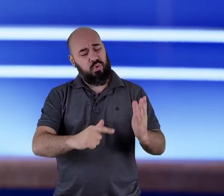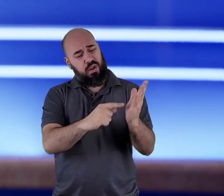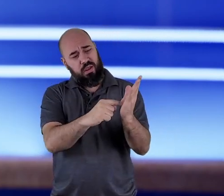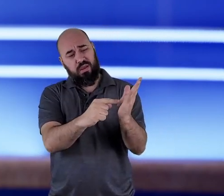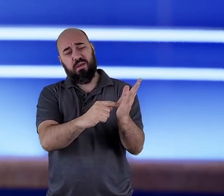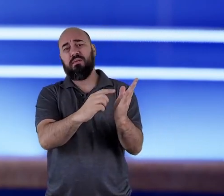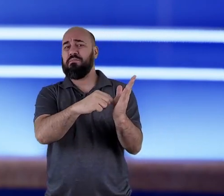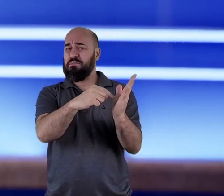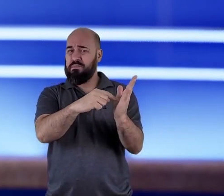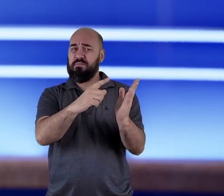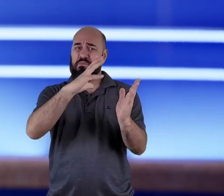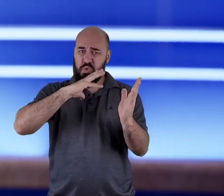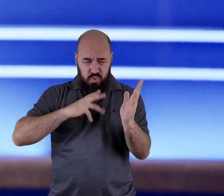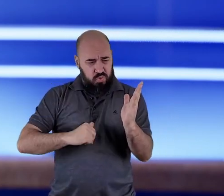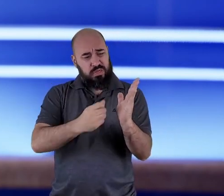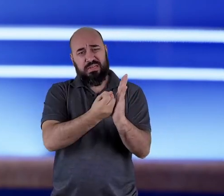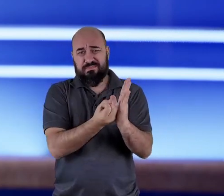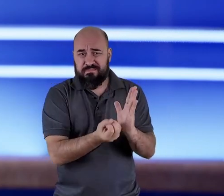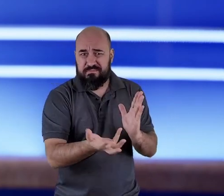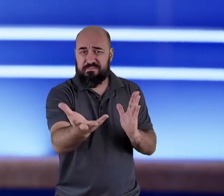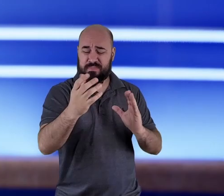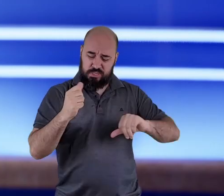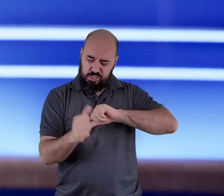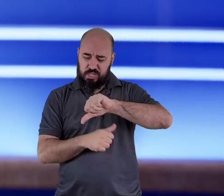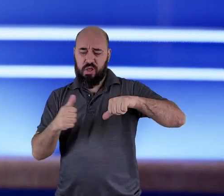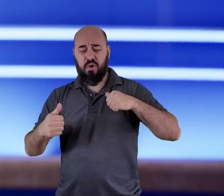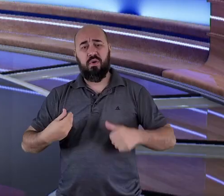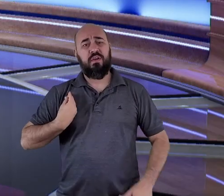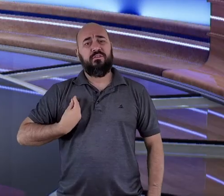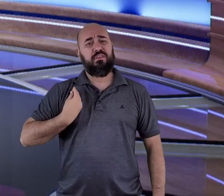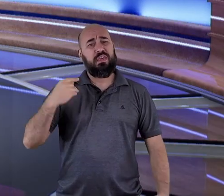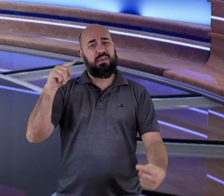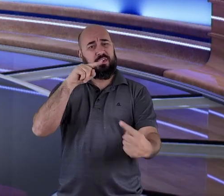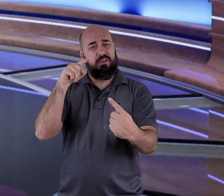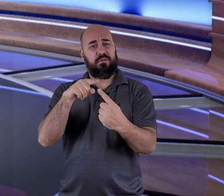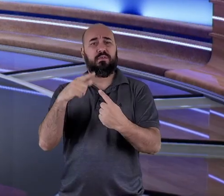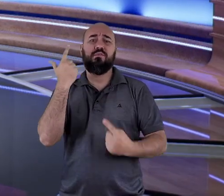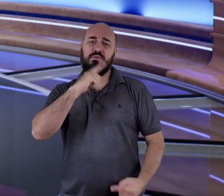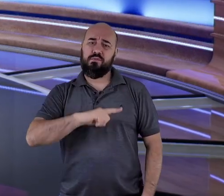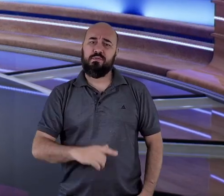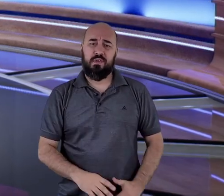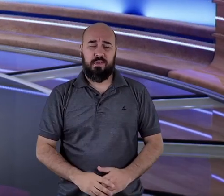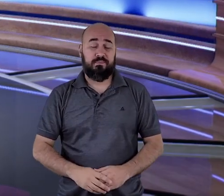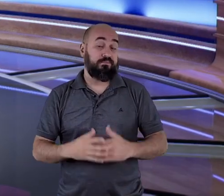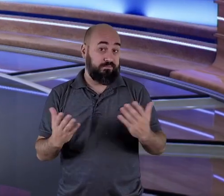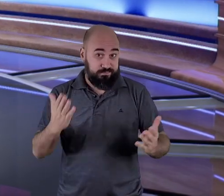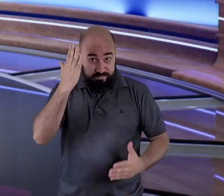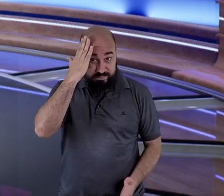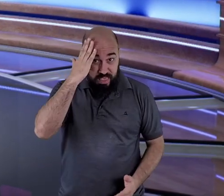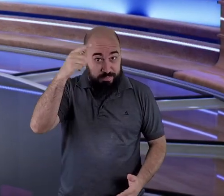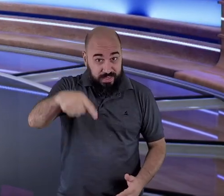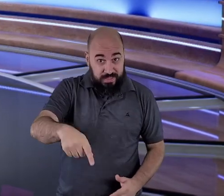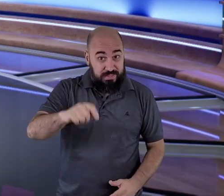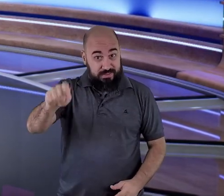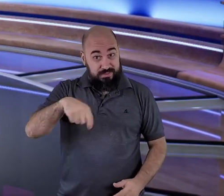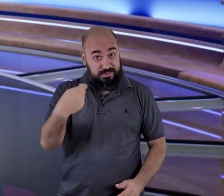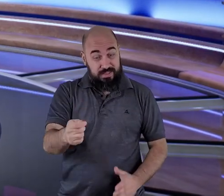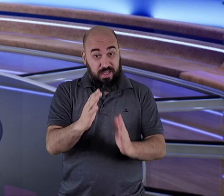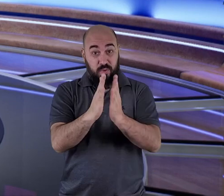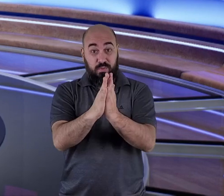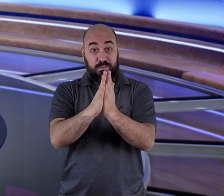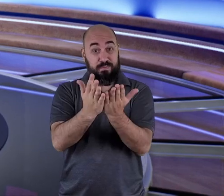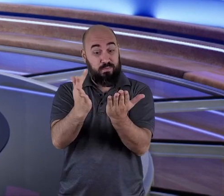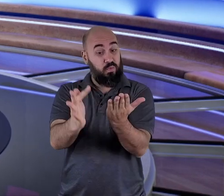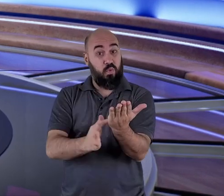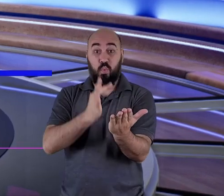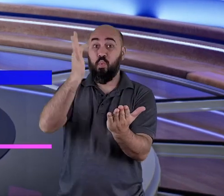transforma, que restaura, que dá sentido à vida. O nome do programa, você já sabe, é A Arena do Futuro. A